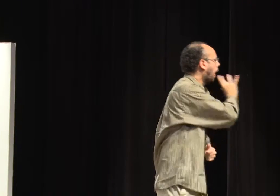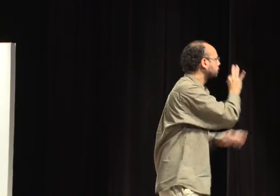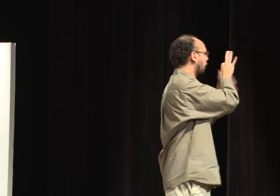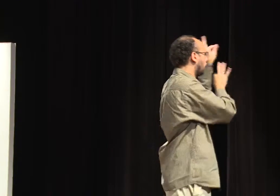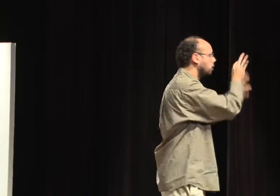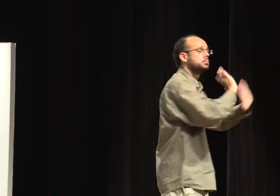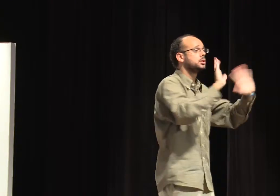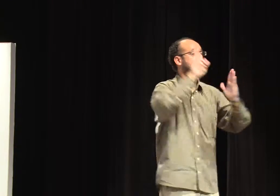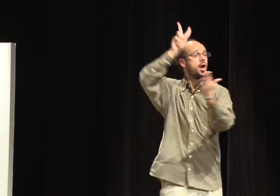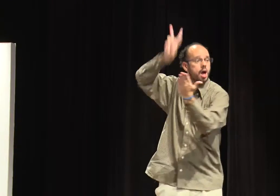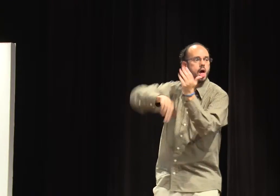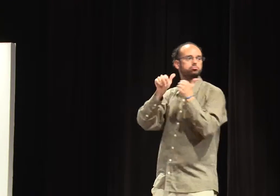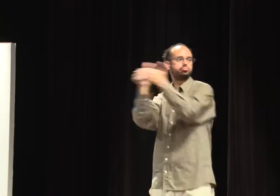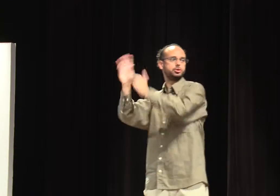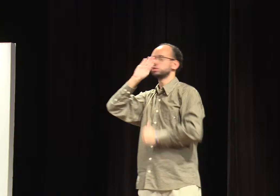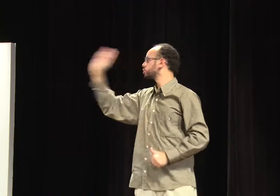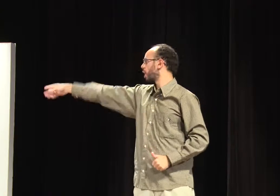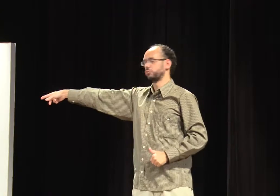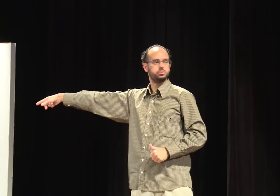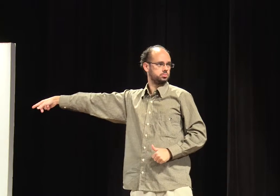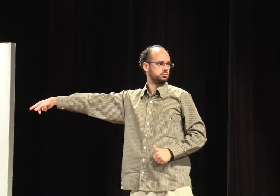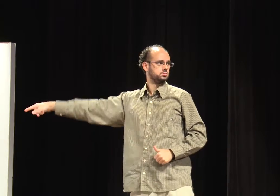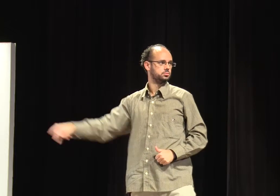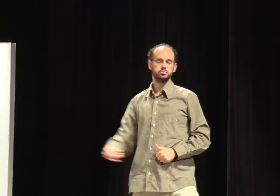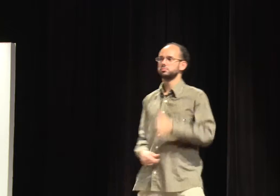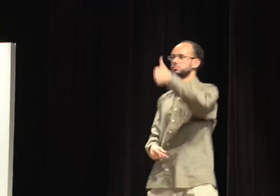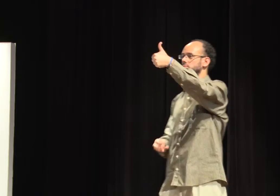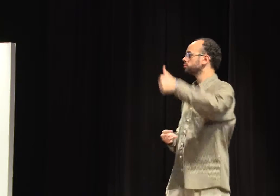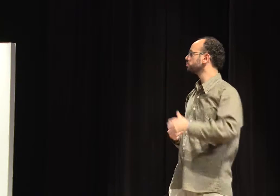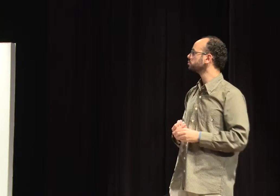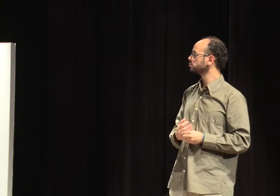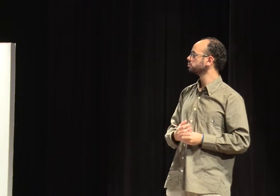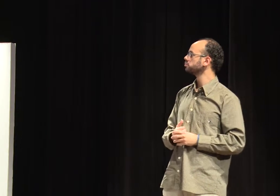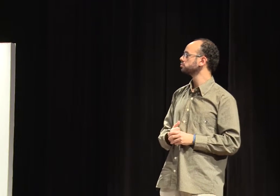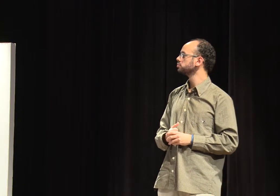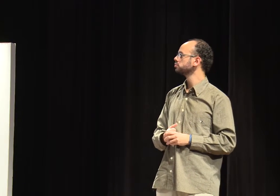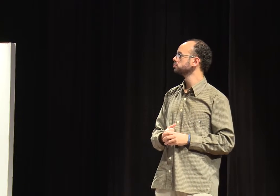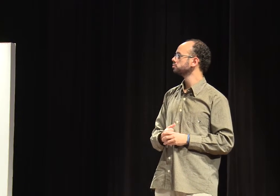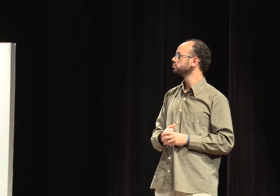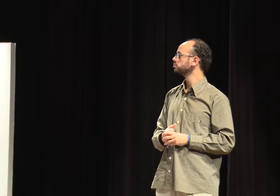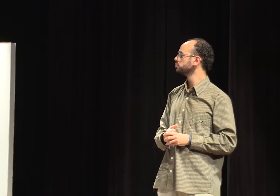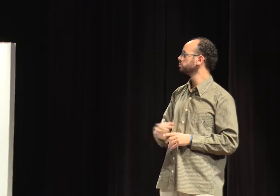importante dar uma lida nelas e acompanhar tudo isso.